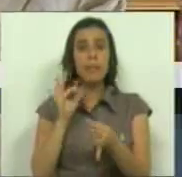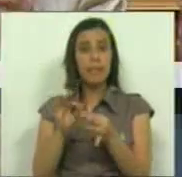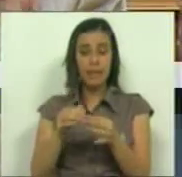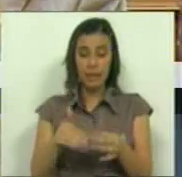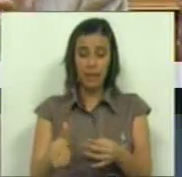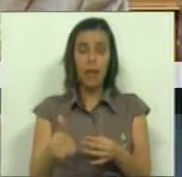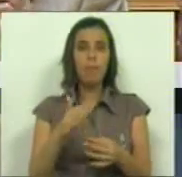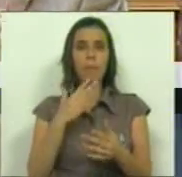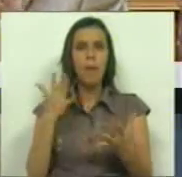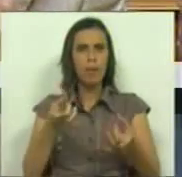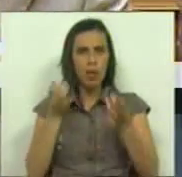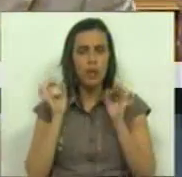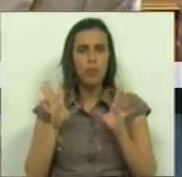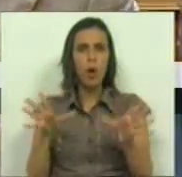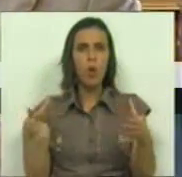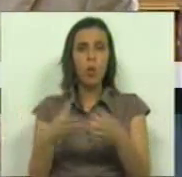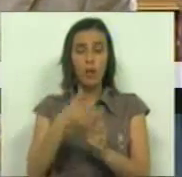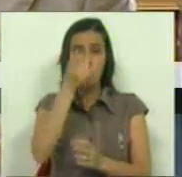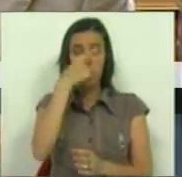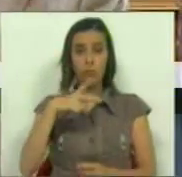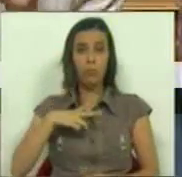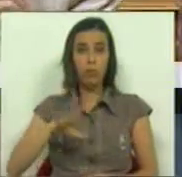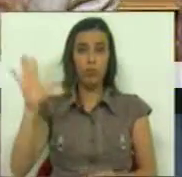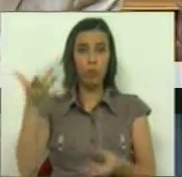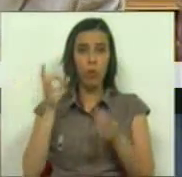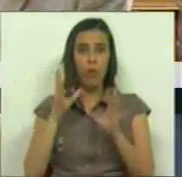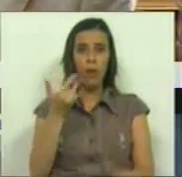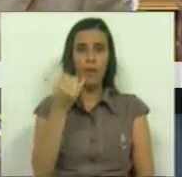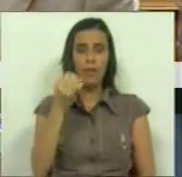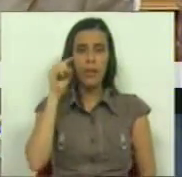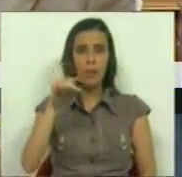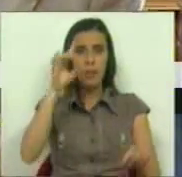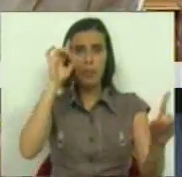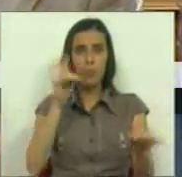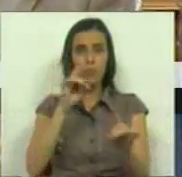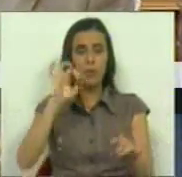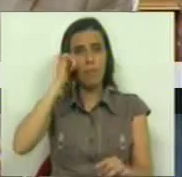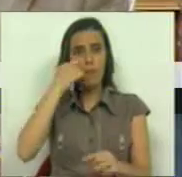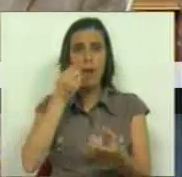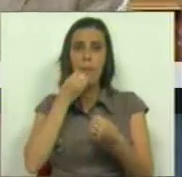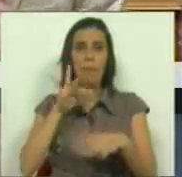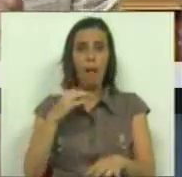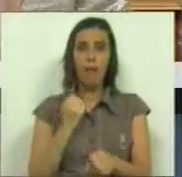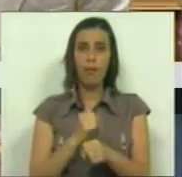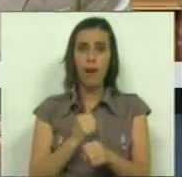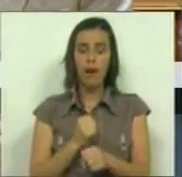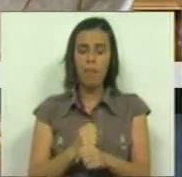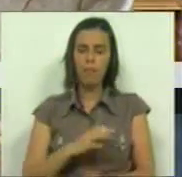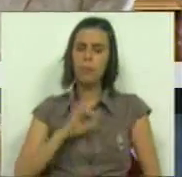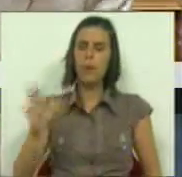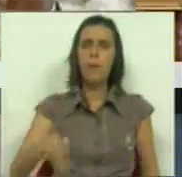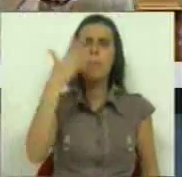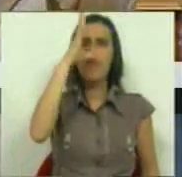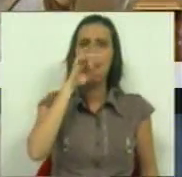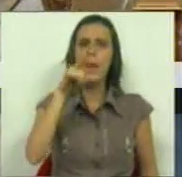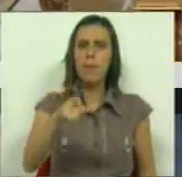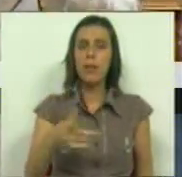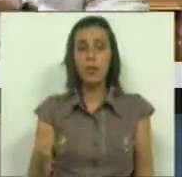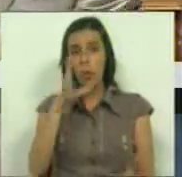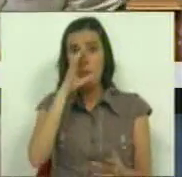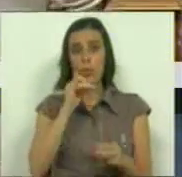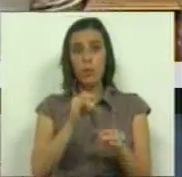setembro o maior despedimento coletivo da história de Portugal, 20 mil professores que perdem o seu trabalho. O Sr. Primeiro-Ministro tem um